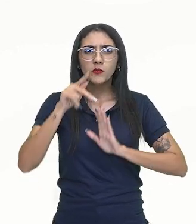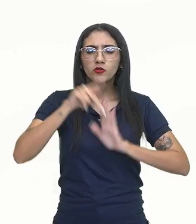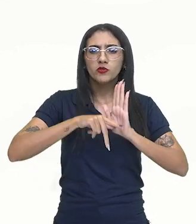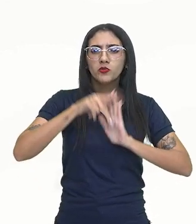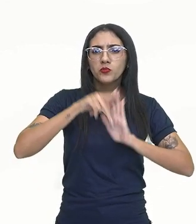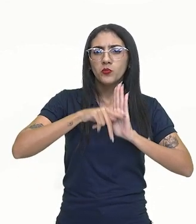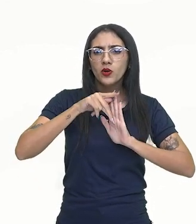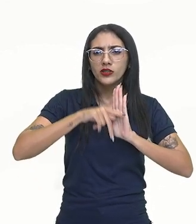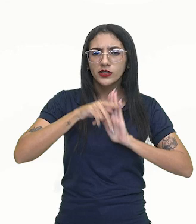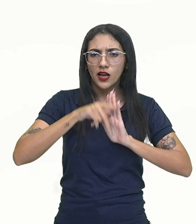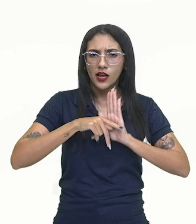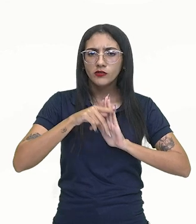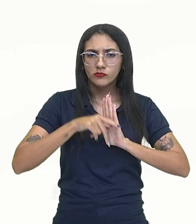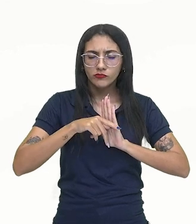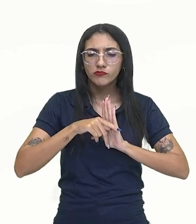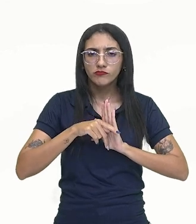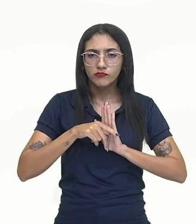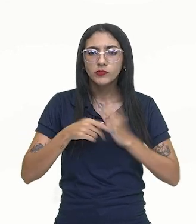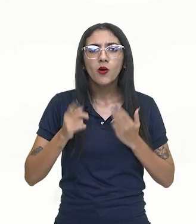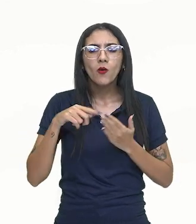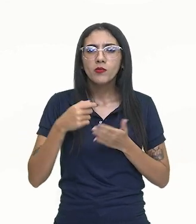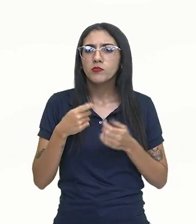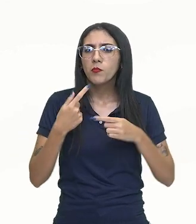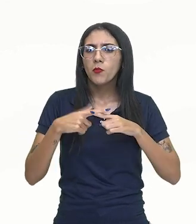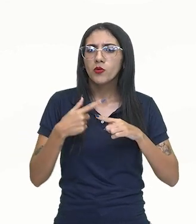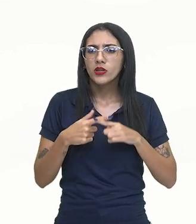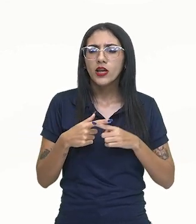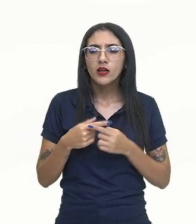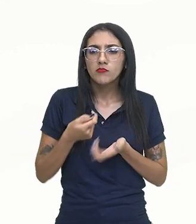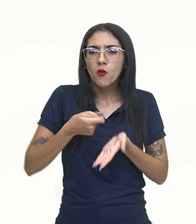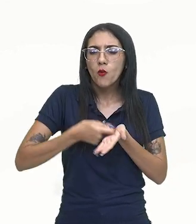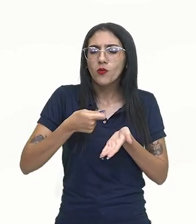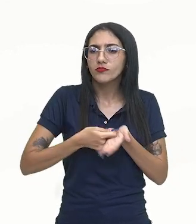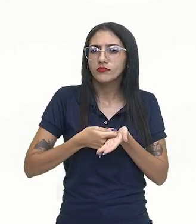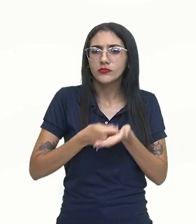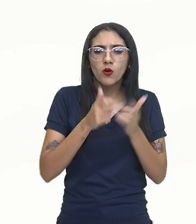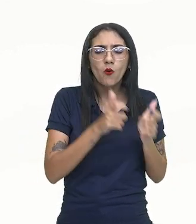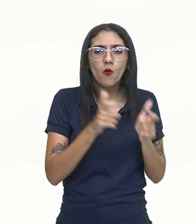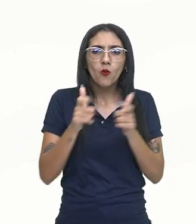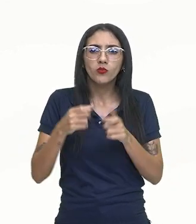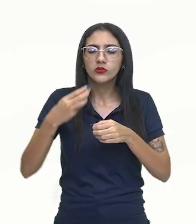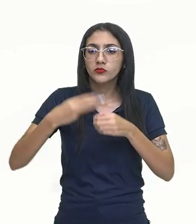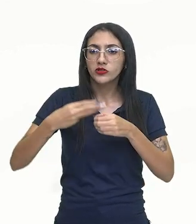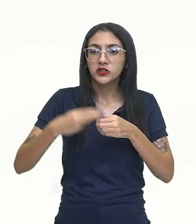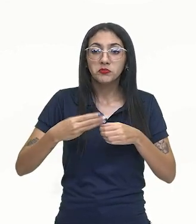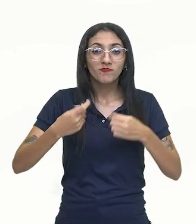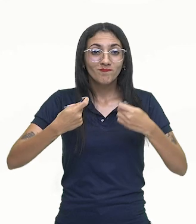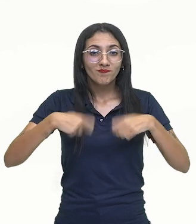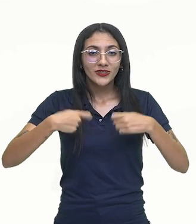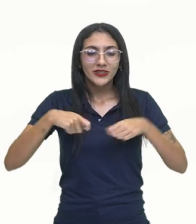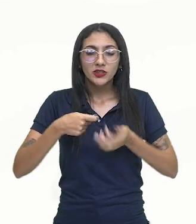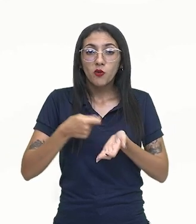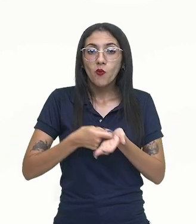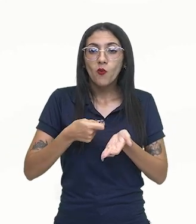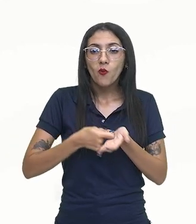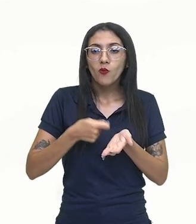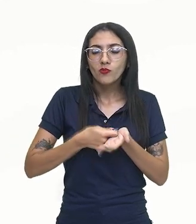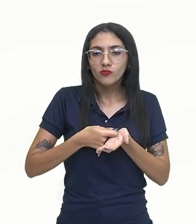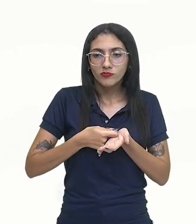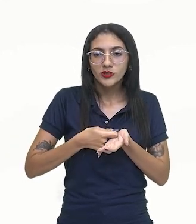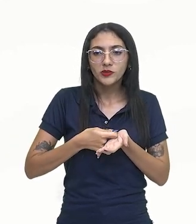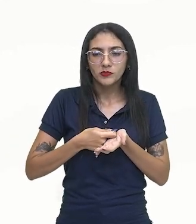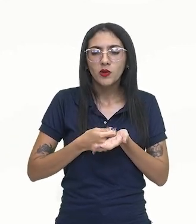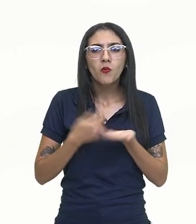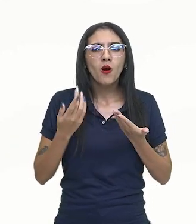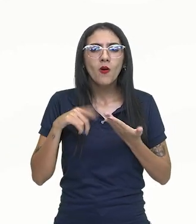nessa tela aí agora, que a gente estava vendo ainda agora, né, e sobre onde esses municípios são, quais